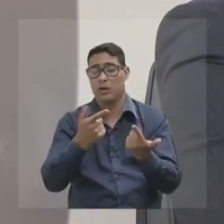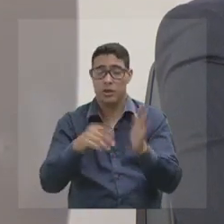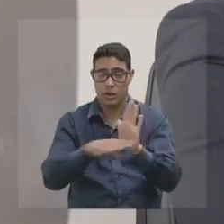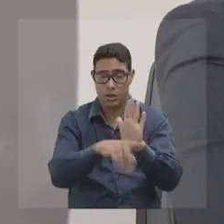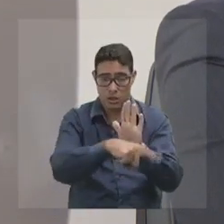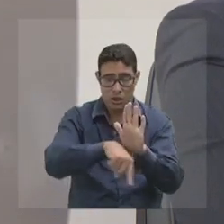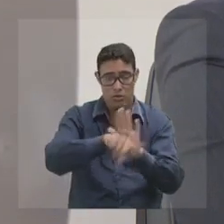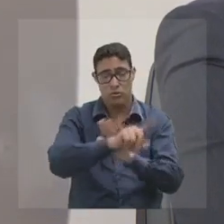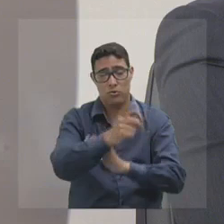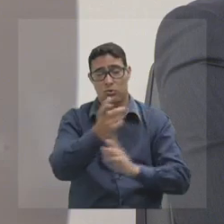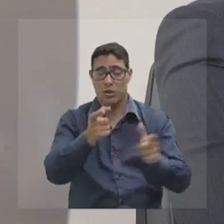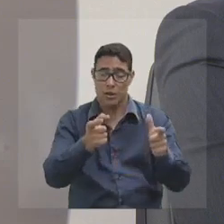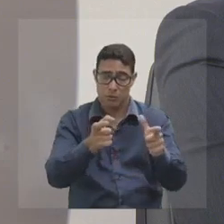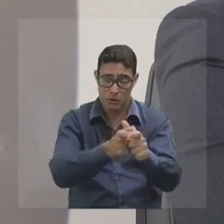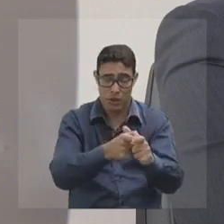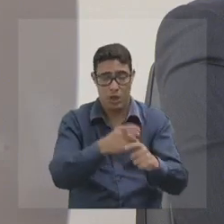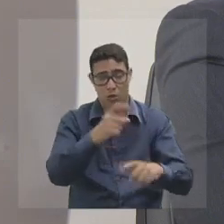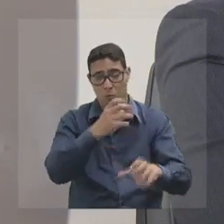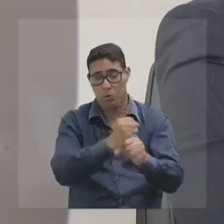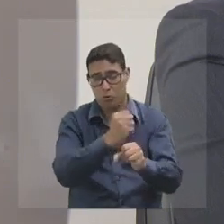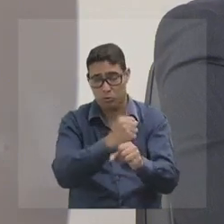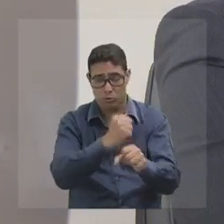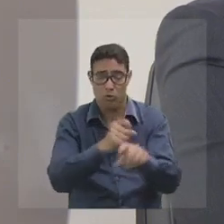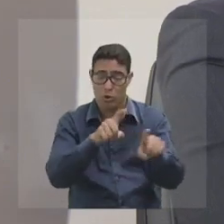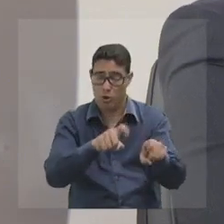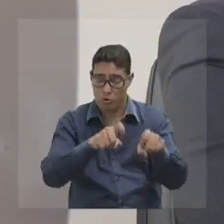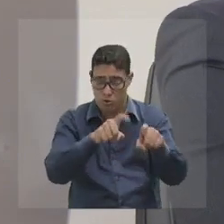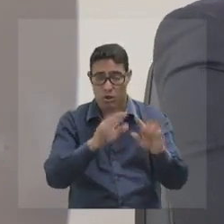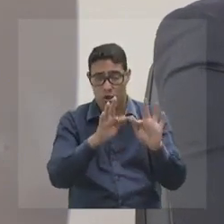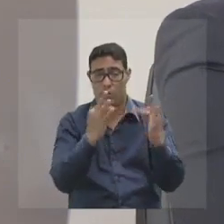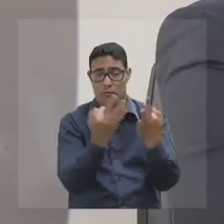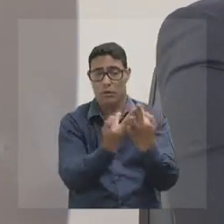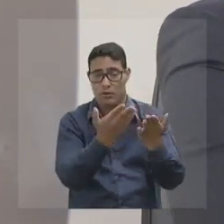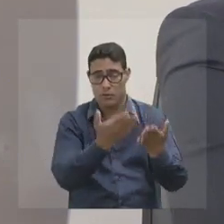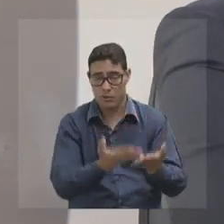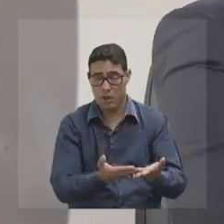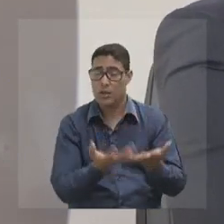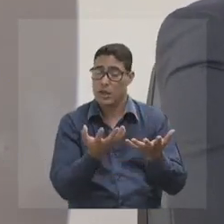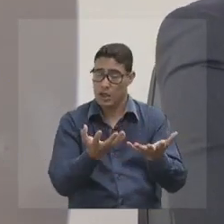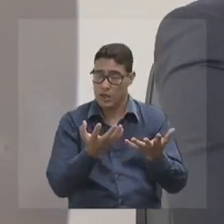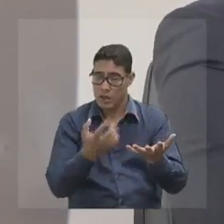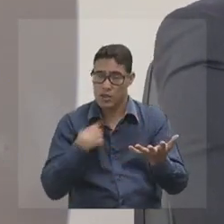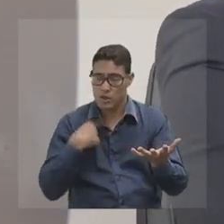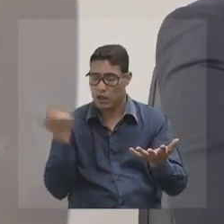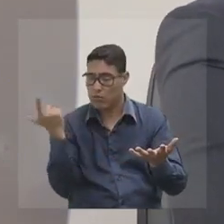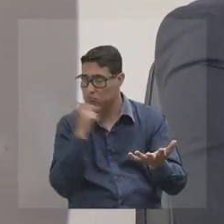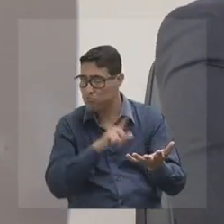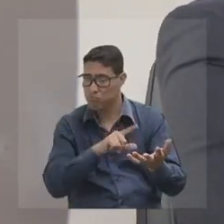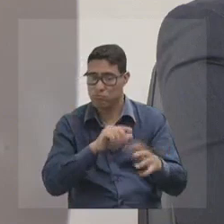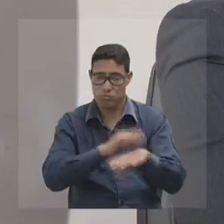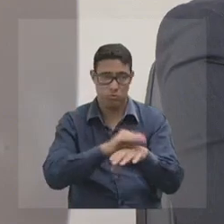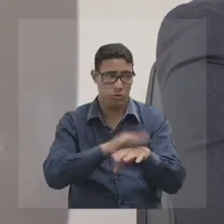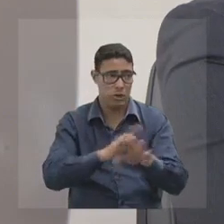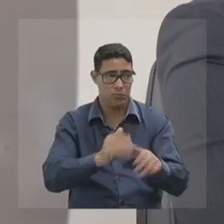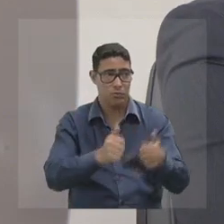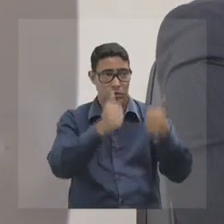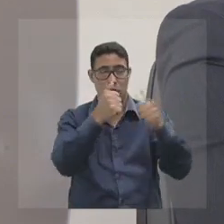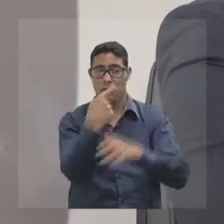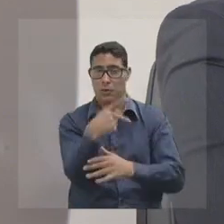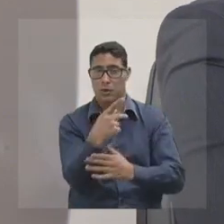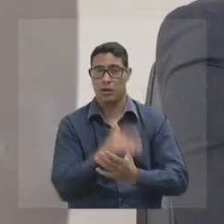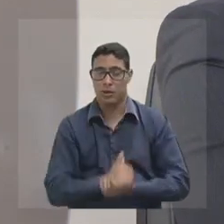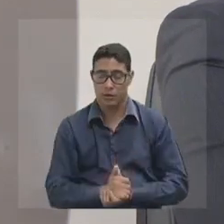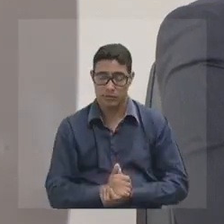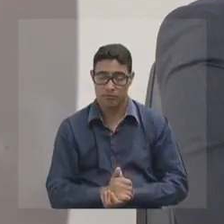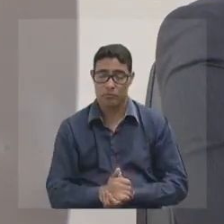rurais em regime familiar porque a gente quer apoiar com recurso e com execução a implementação do prato nós no final